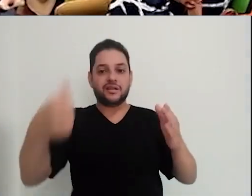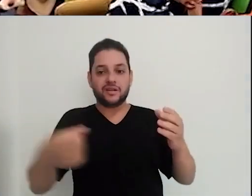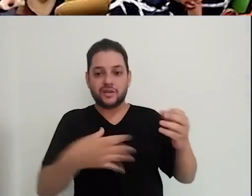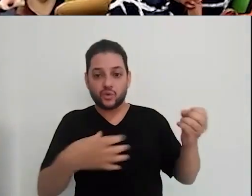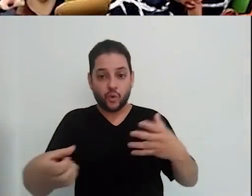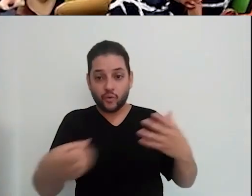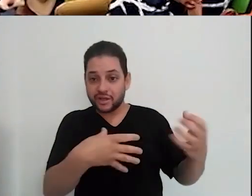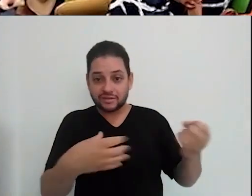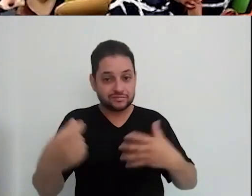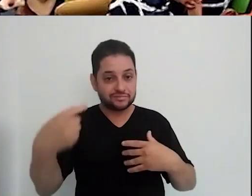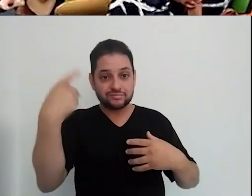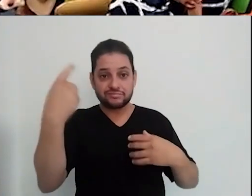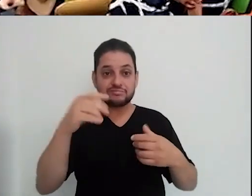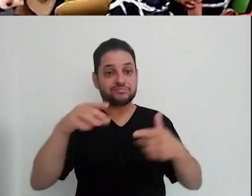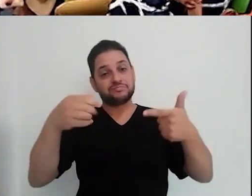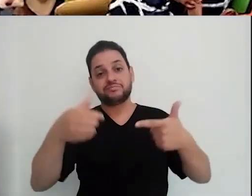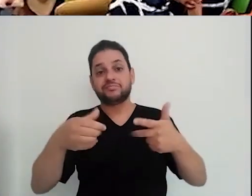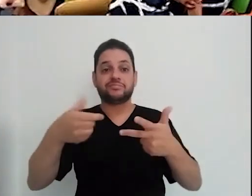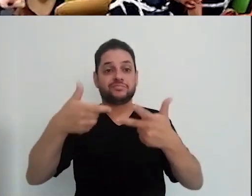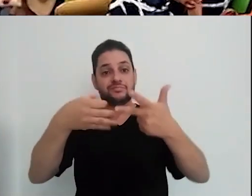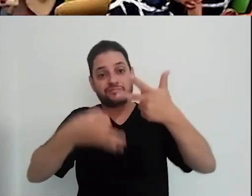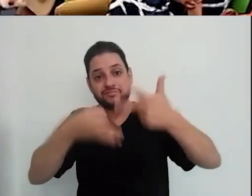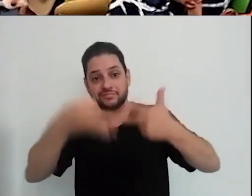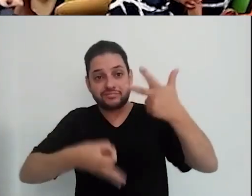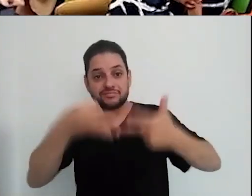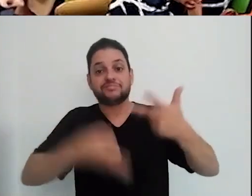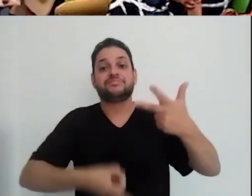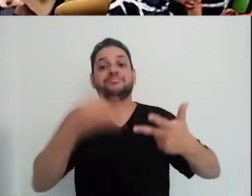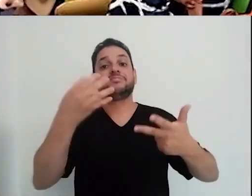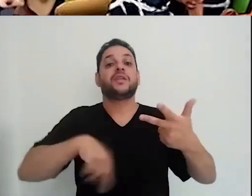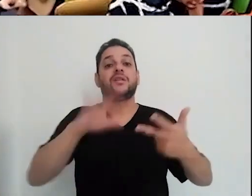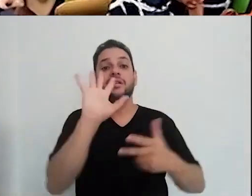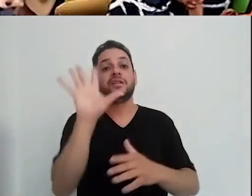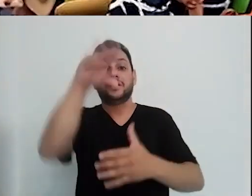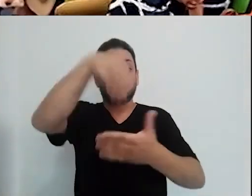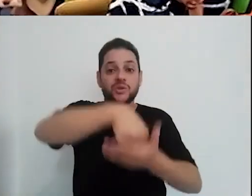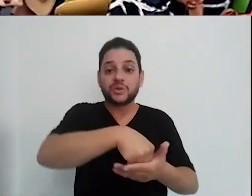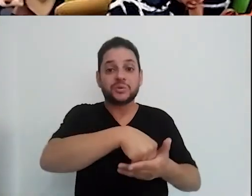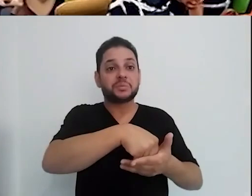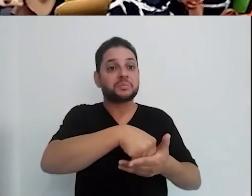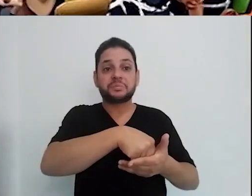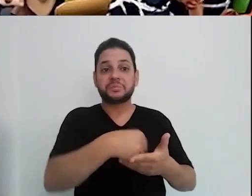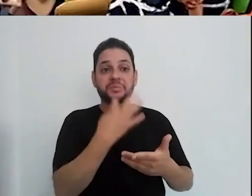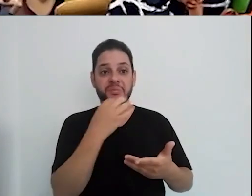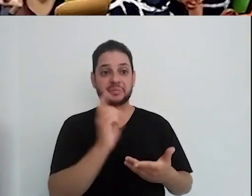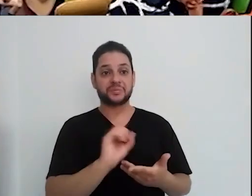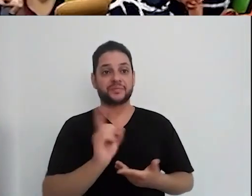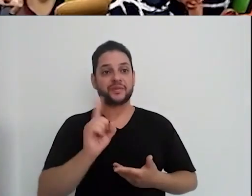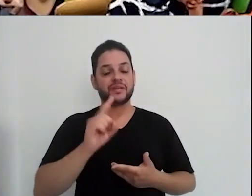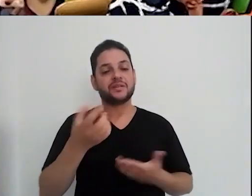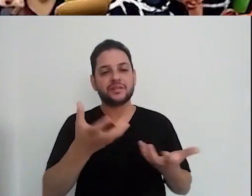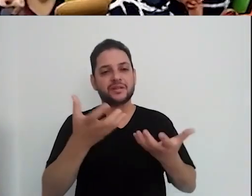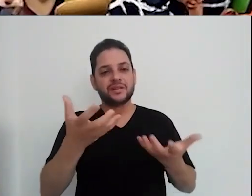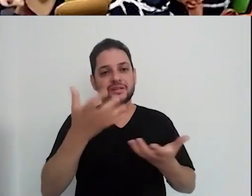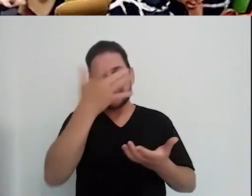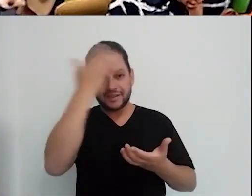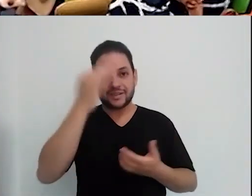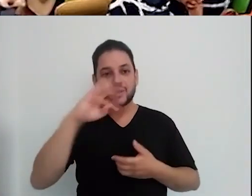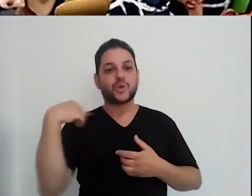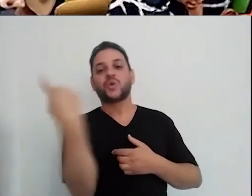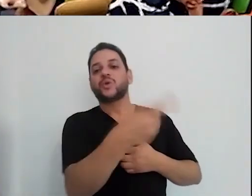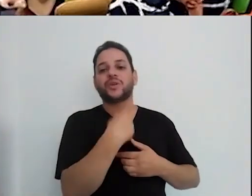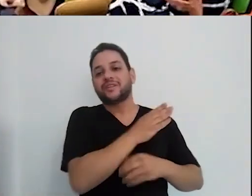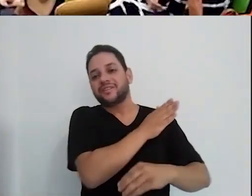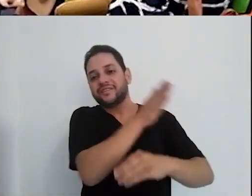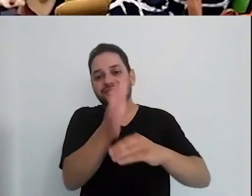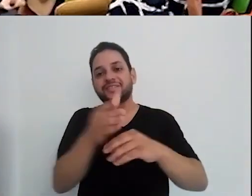Judiciário, então ele é muito reconhecido, mas internamente não é tanto conhecido. Então, eu quero que todo mundo vá para o laboratório levar os